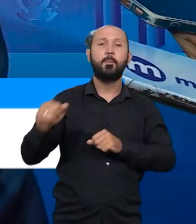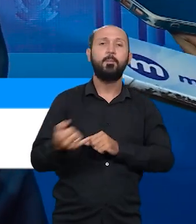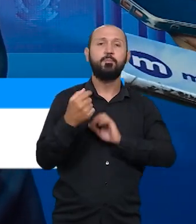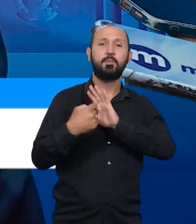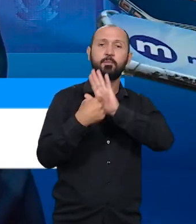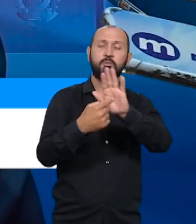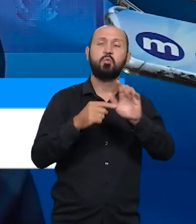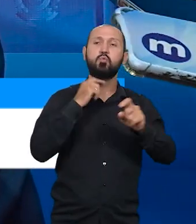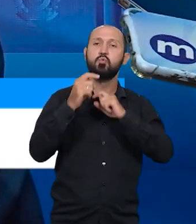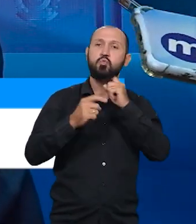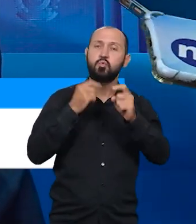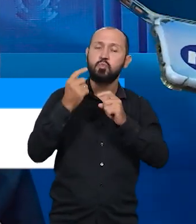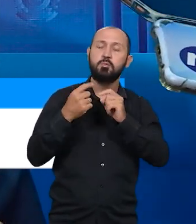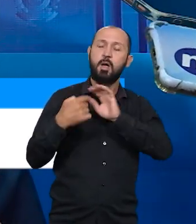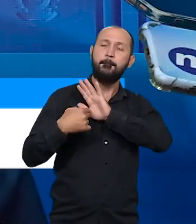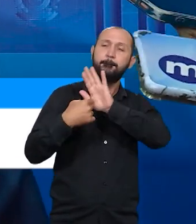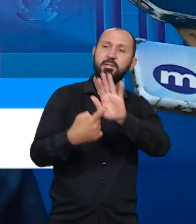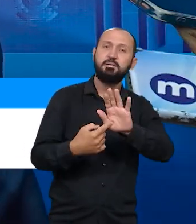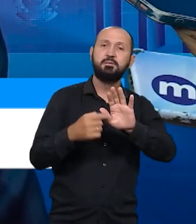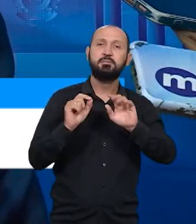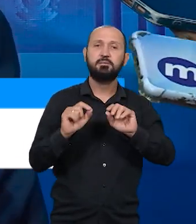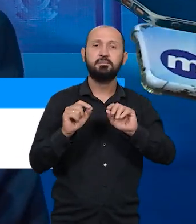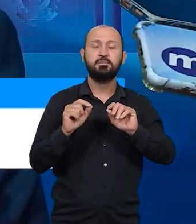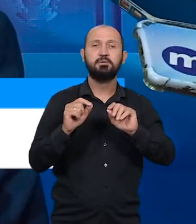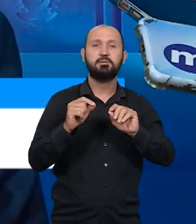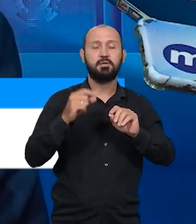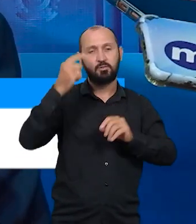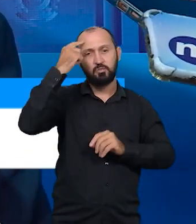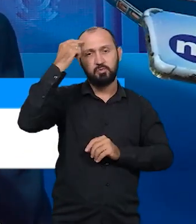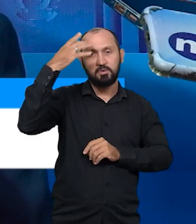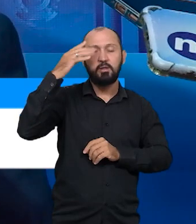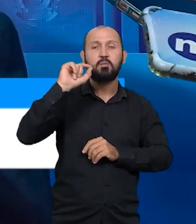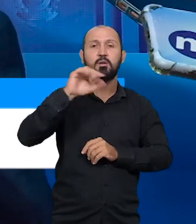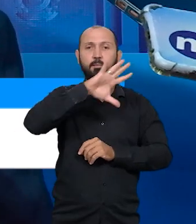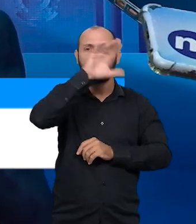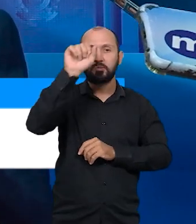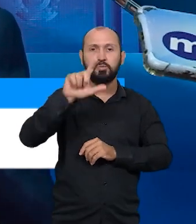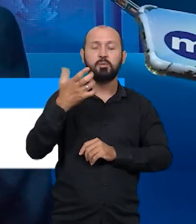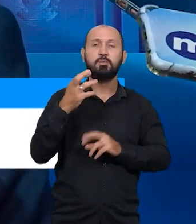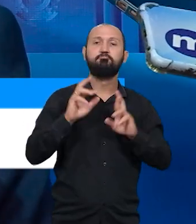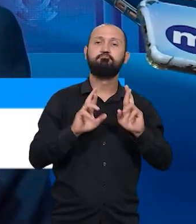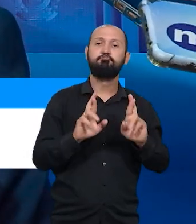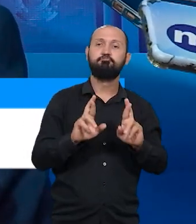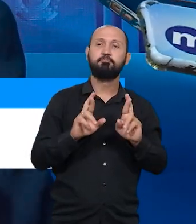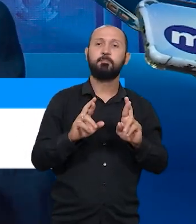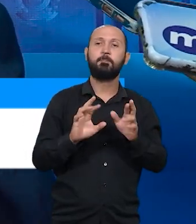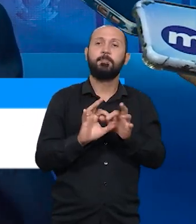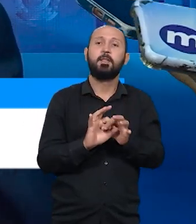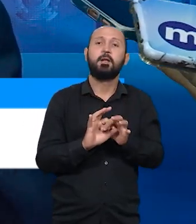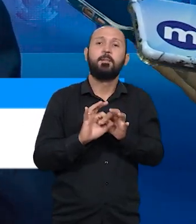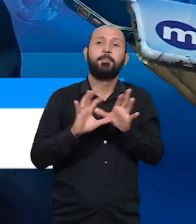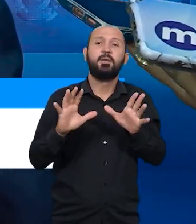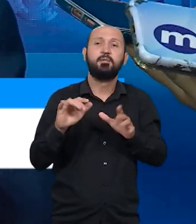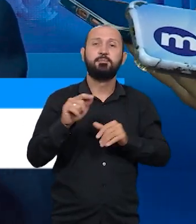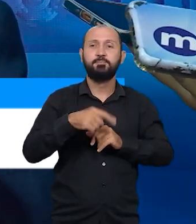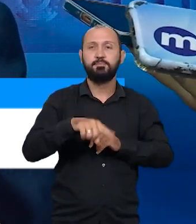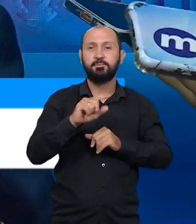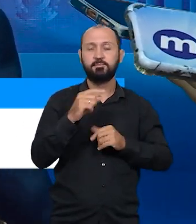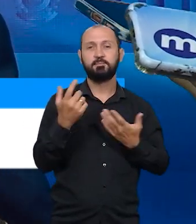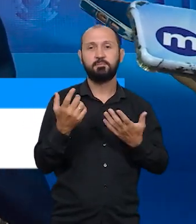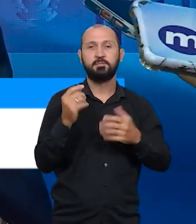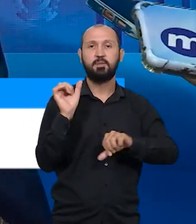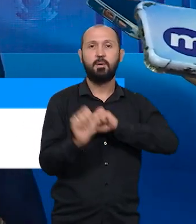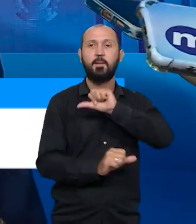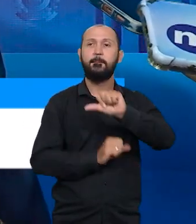oportunidade de apresentar as dúvidas e apresentar também as nossas ideias o que Mato Grosso do Sul espera pra concessão